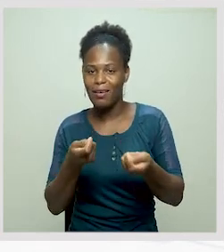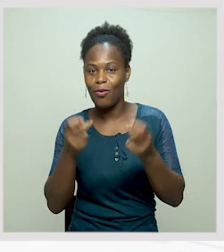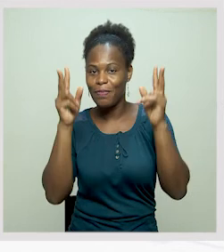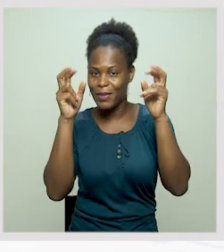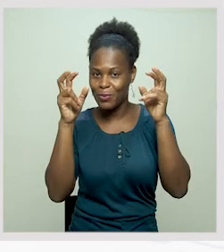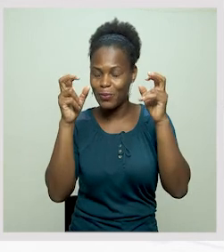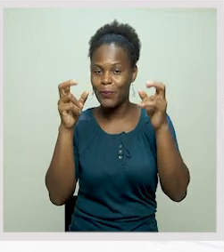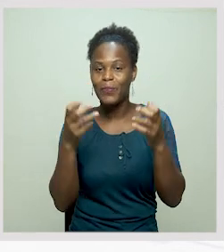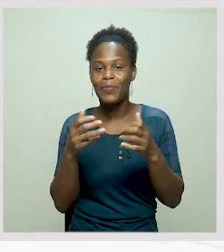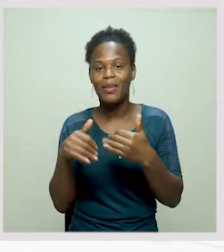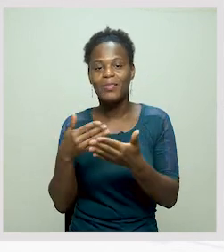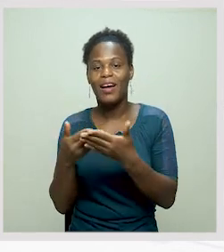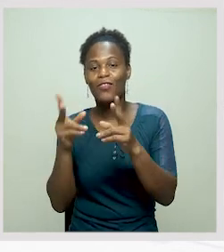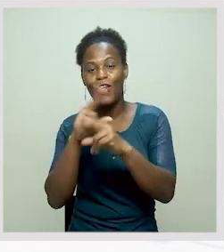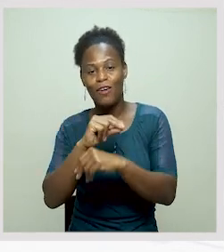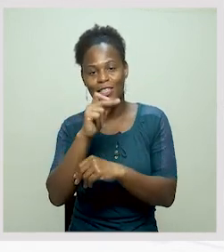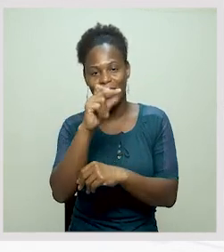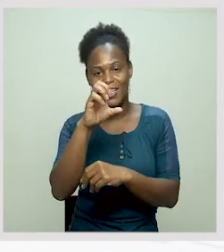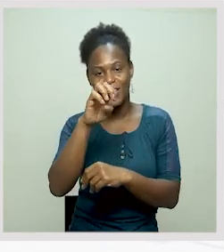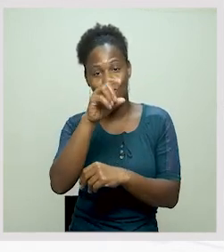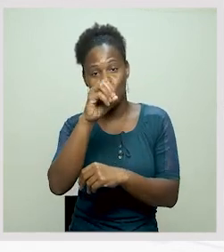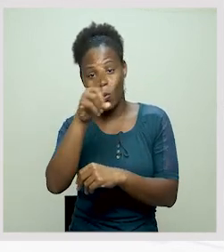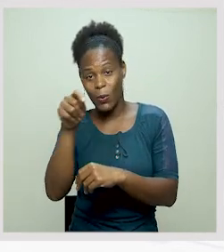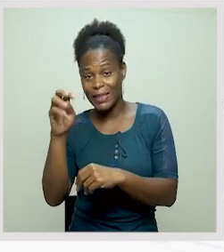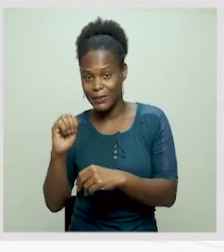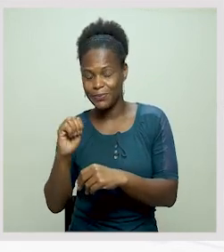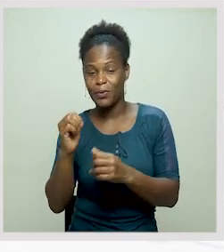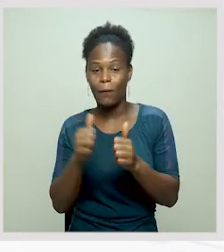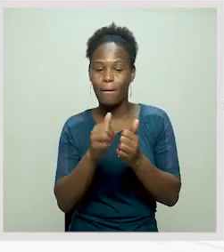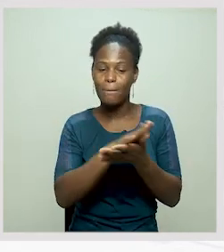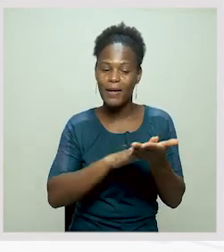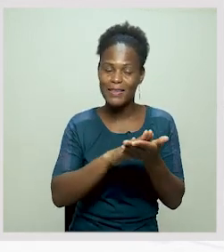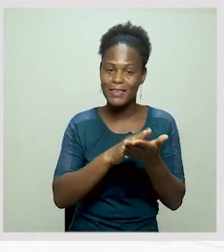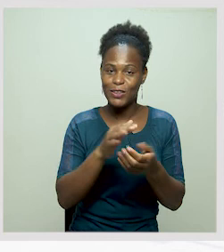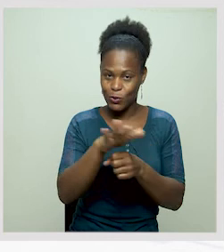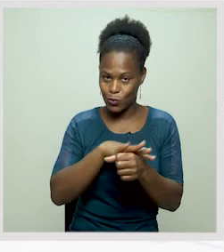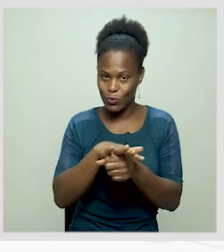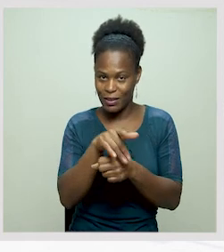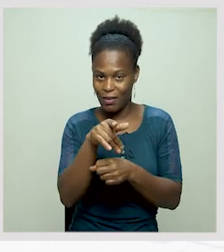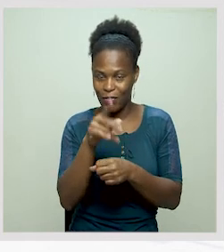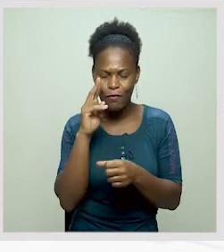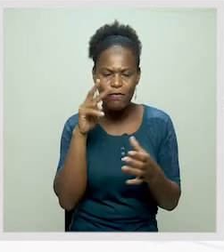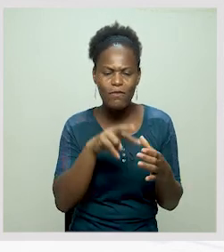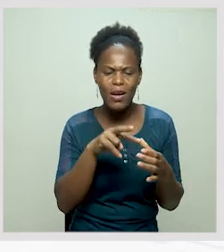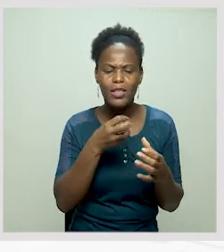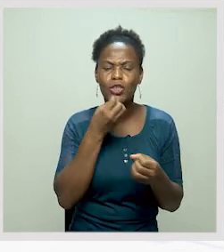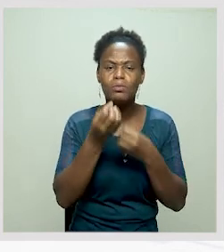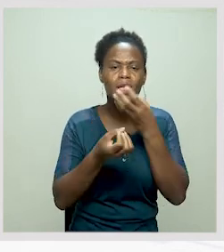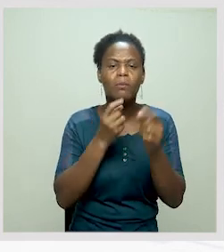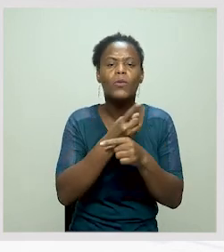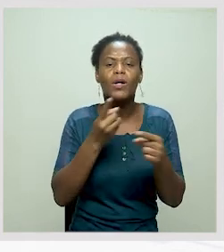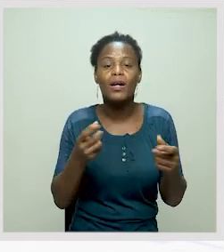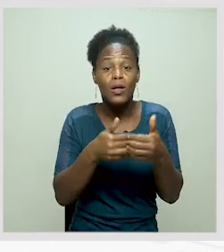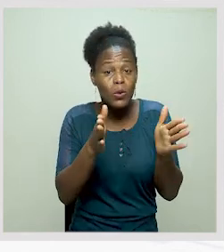títulos emitindo novas ações. Com base na situação descrita, identifique